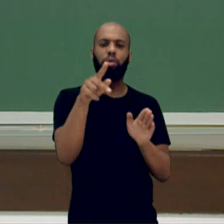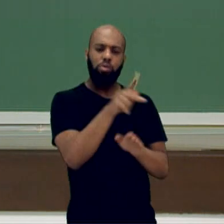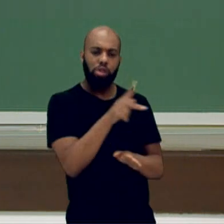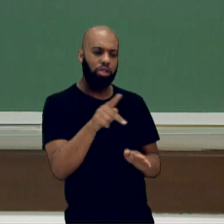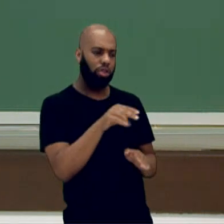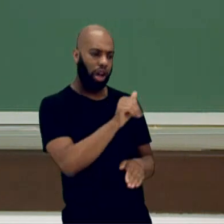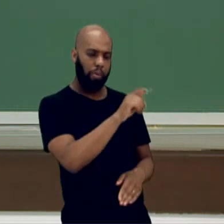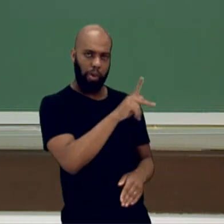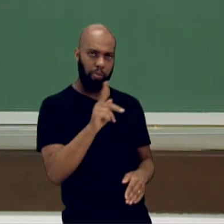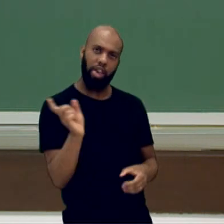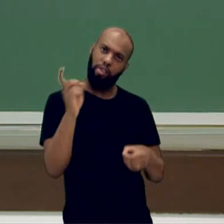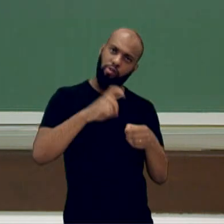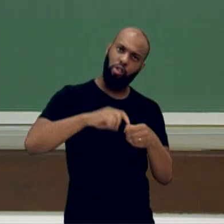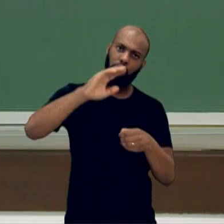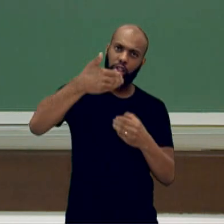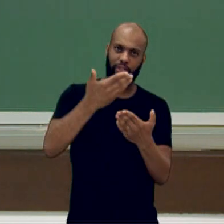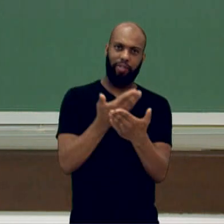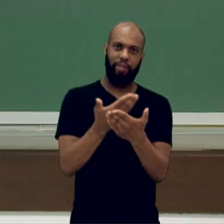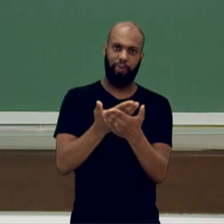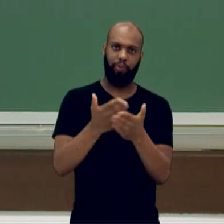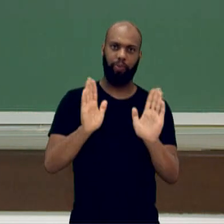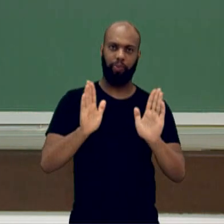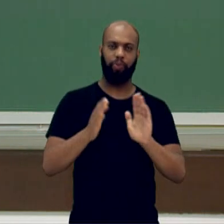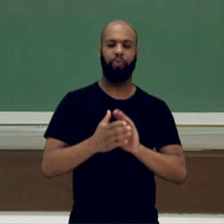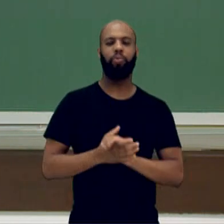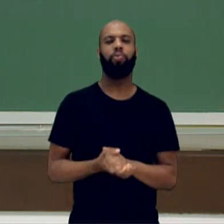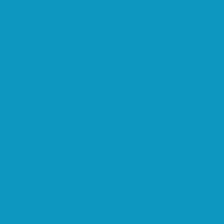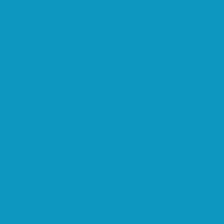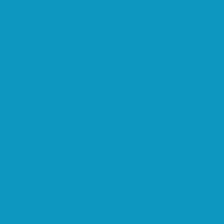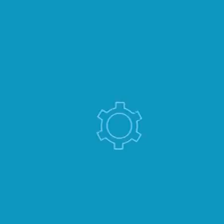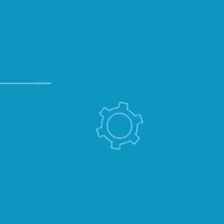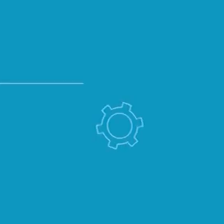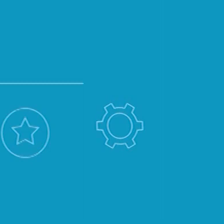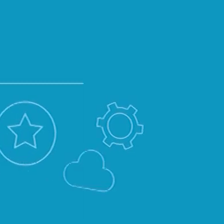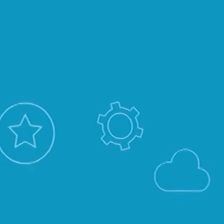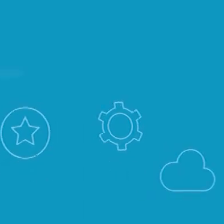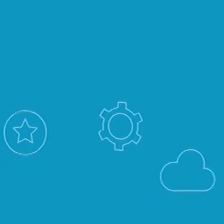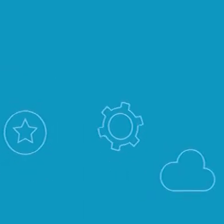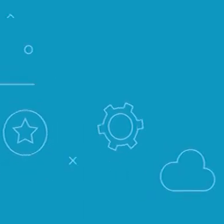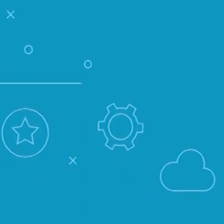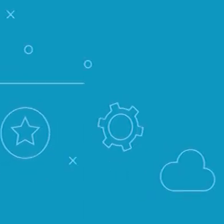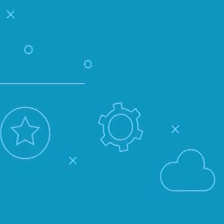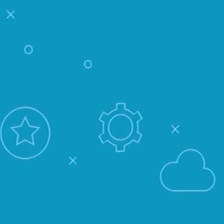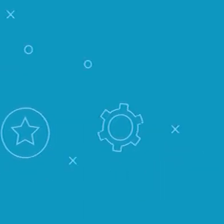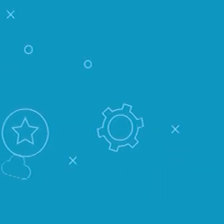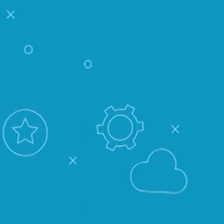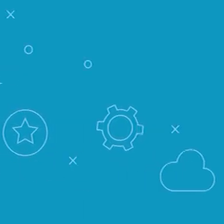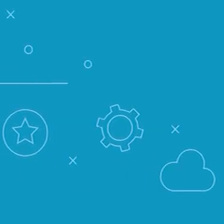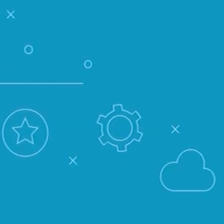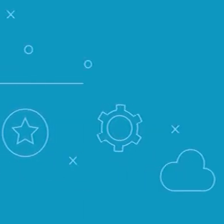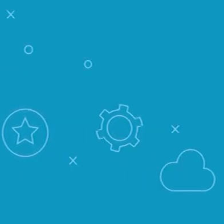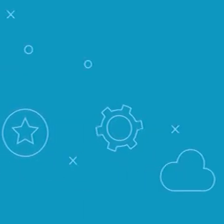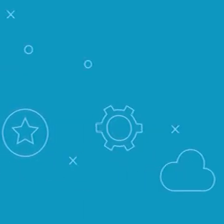aplicativo e voltamos na próxima aula.